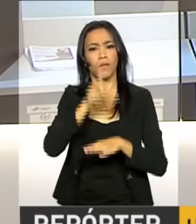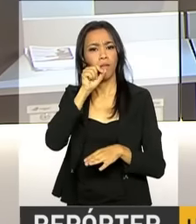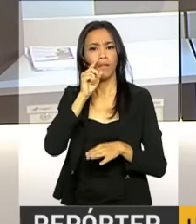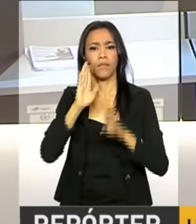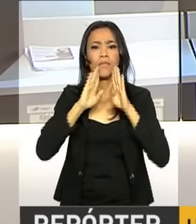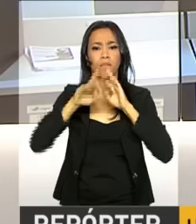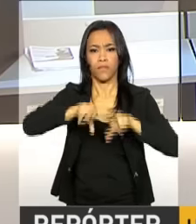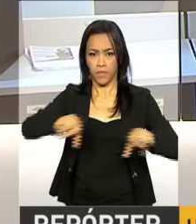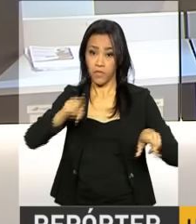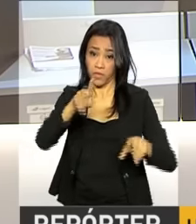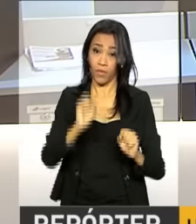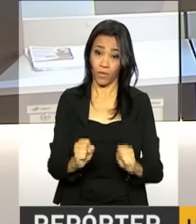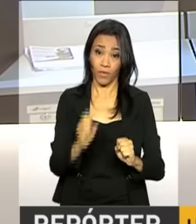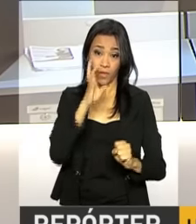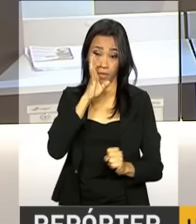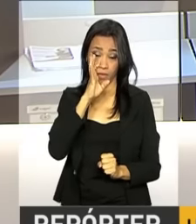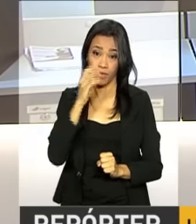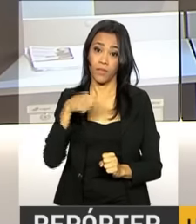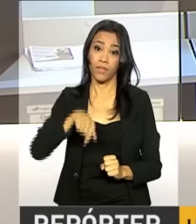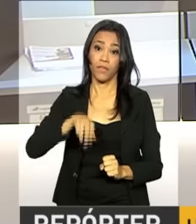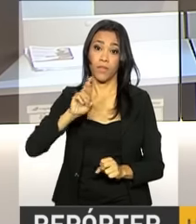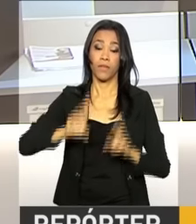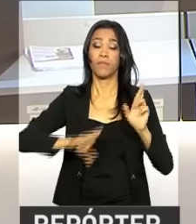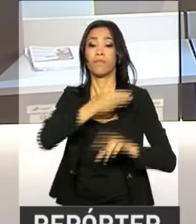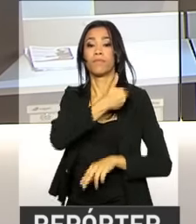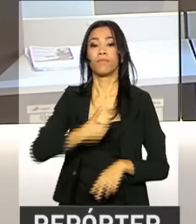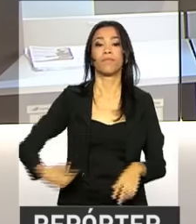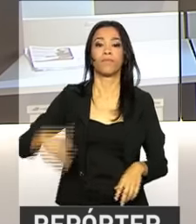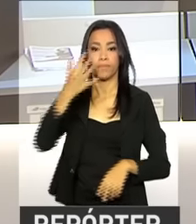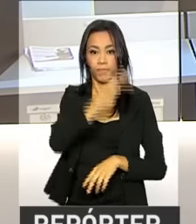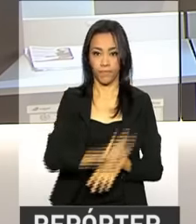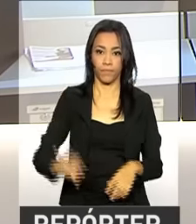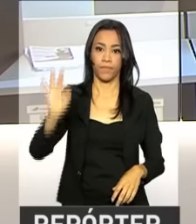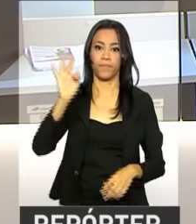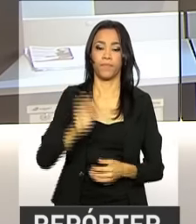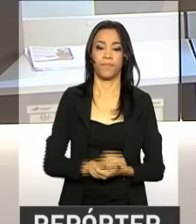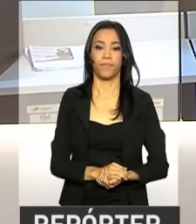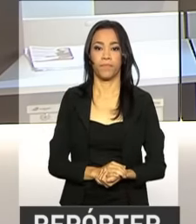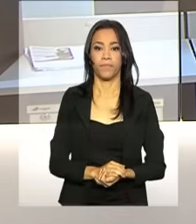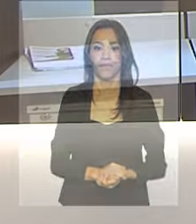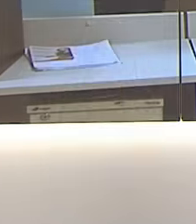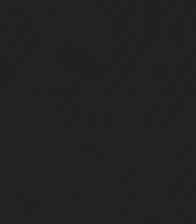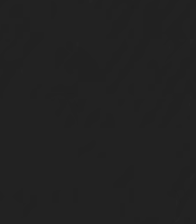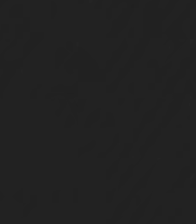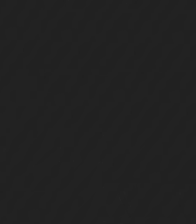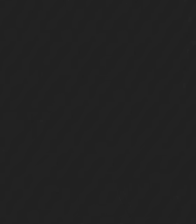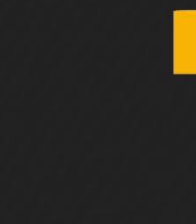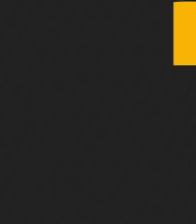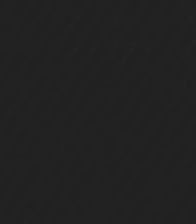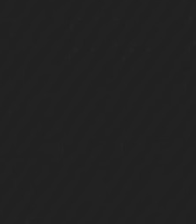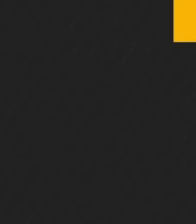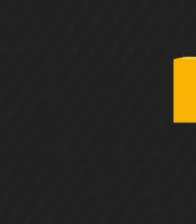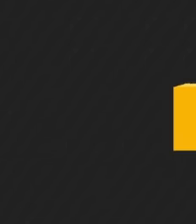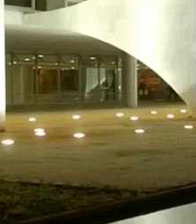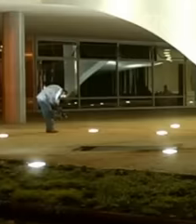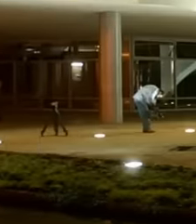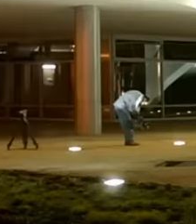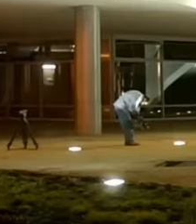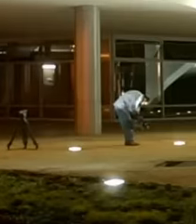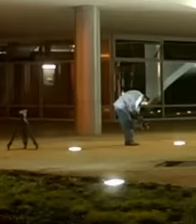sociais. E você continue com a gente aqui na NBR, a TV do Governo Federal.